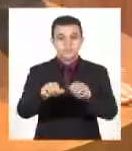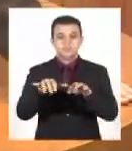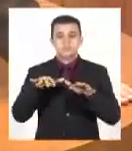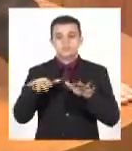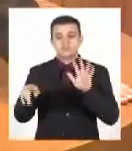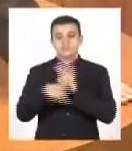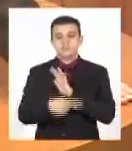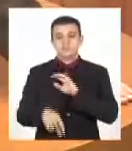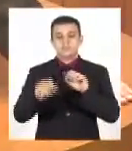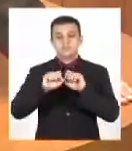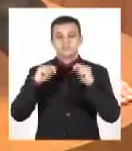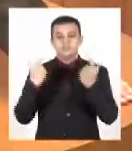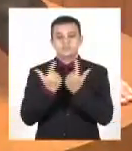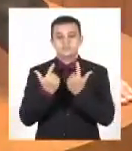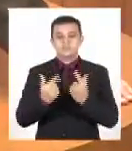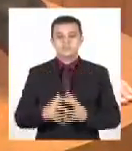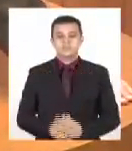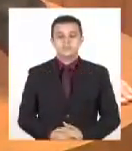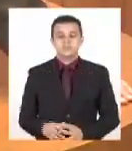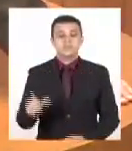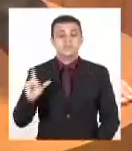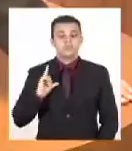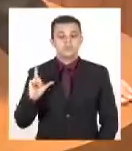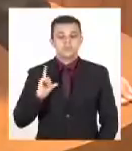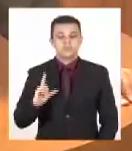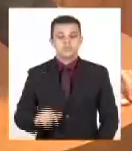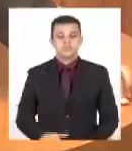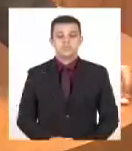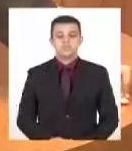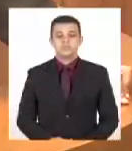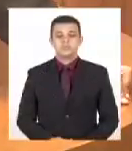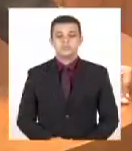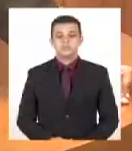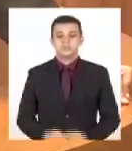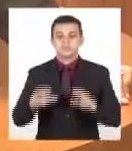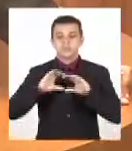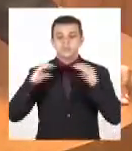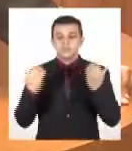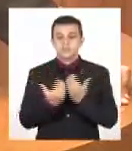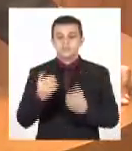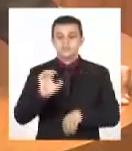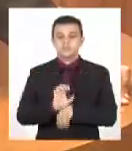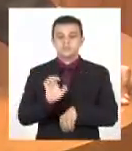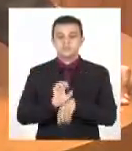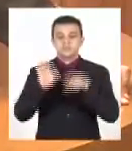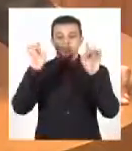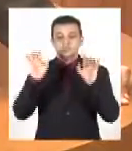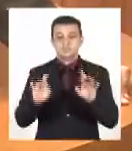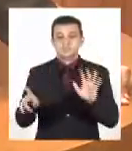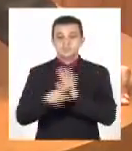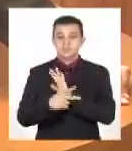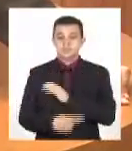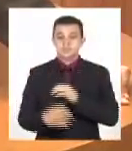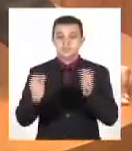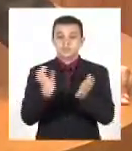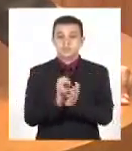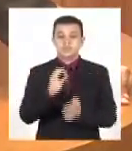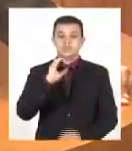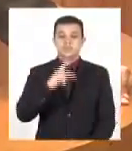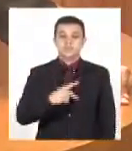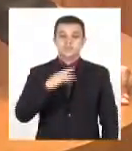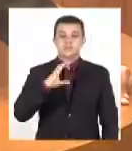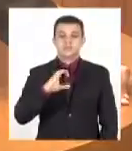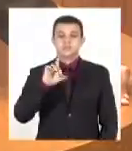Assembleia Legislativa, ocorreu a Conferência Estadual Extraordinária do PCdoB.